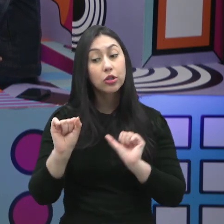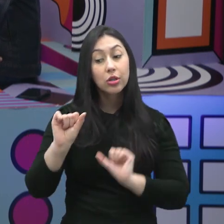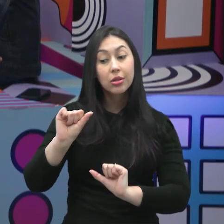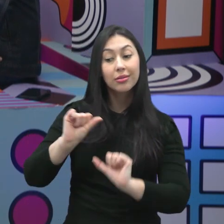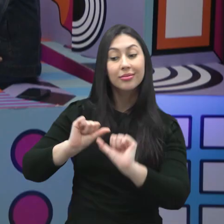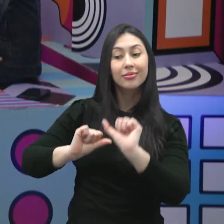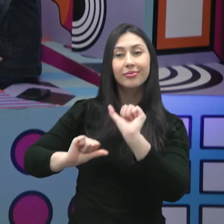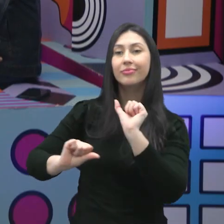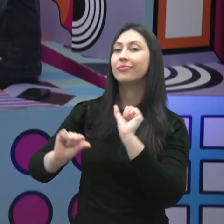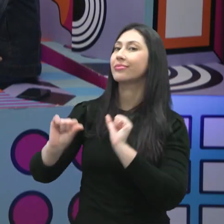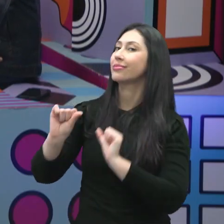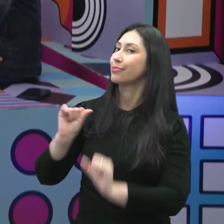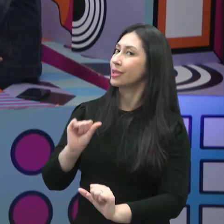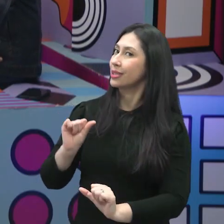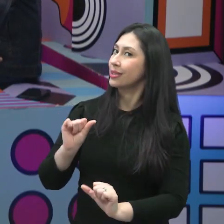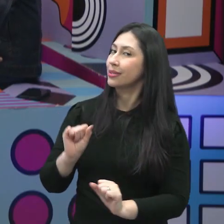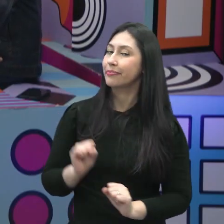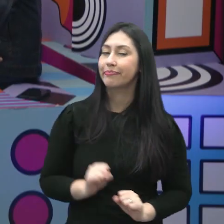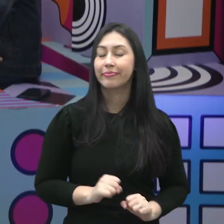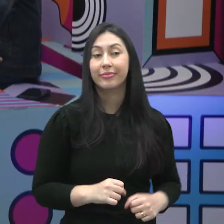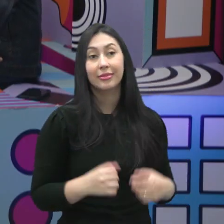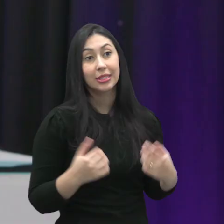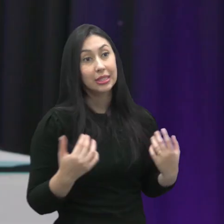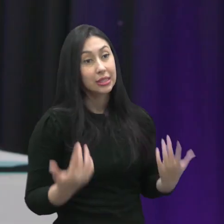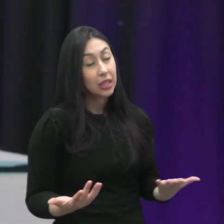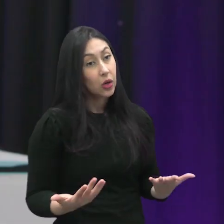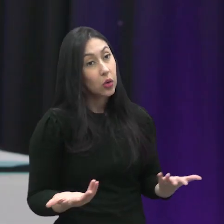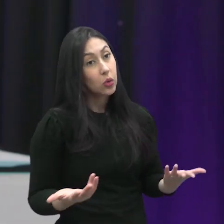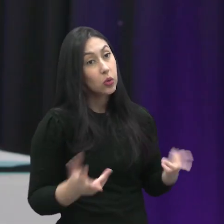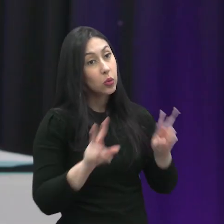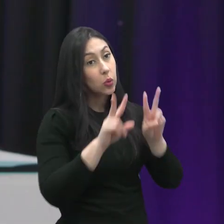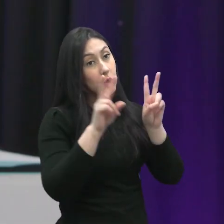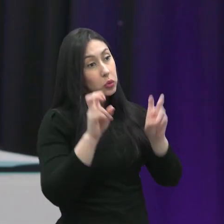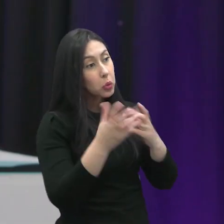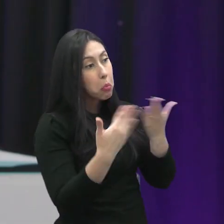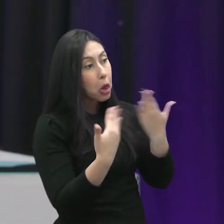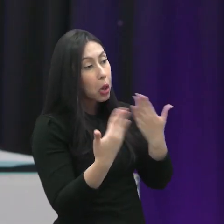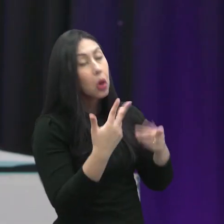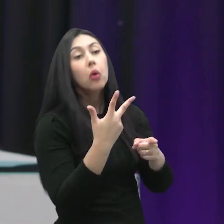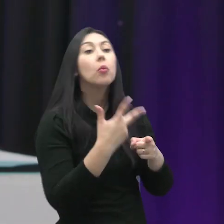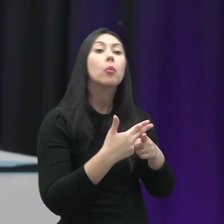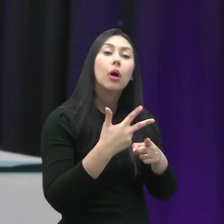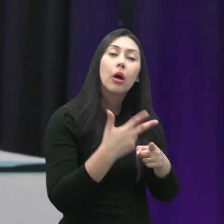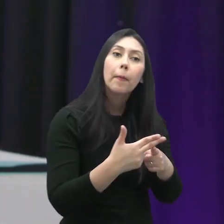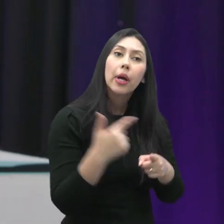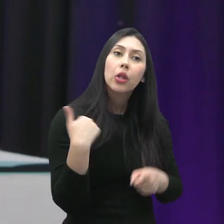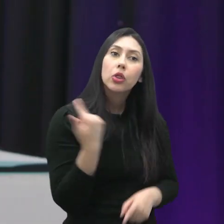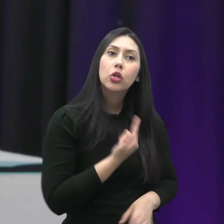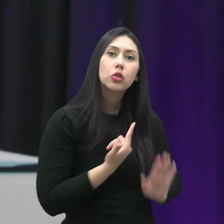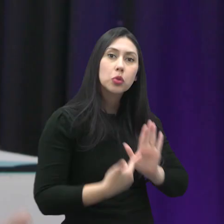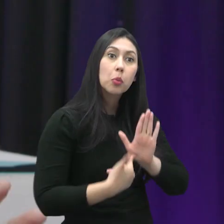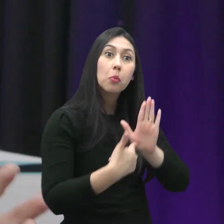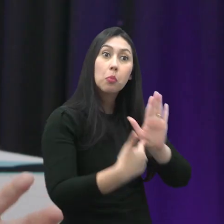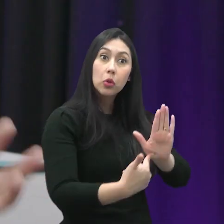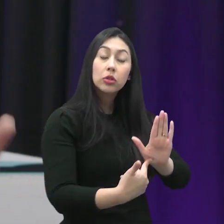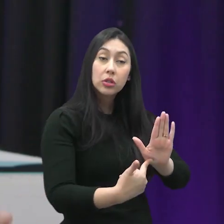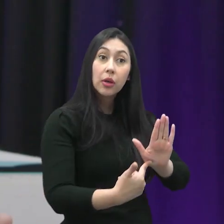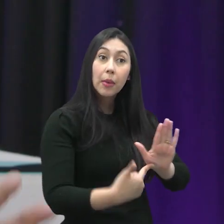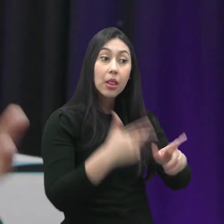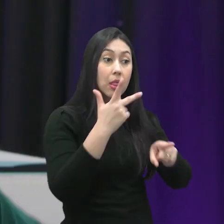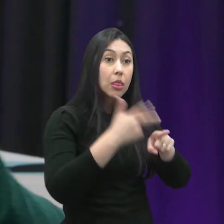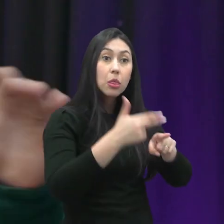de reverter mais pra frente caso bata essa vontade? Quando a gente vai falar sobre a vasectomia, a gente tenta frisar que é um